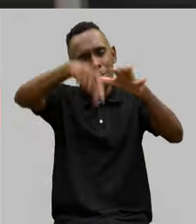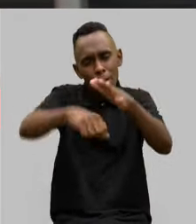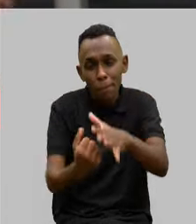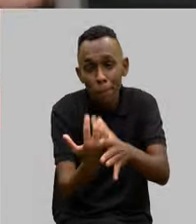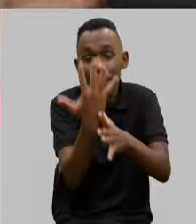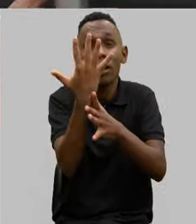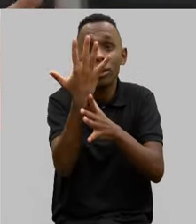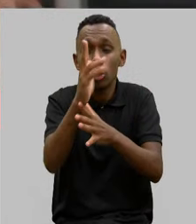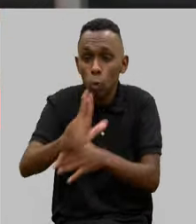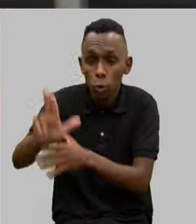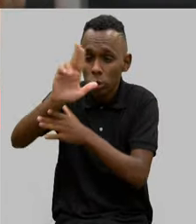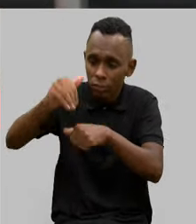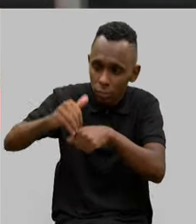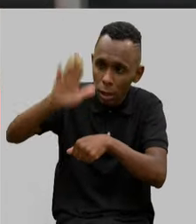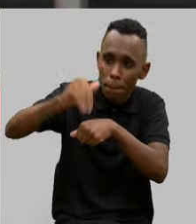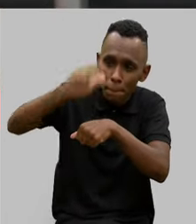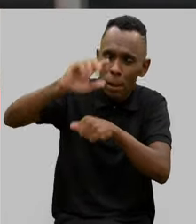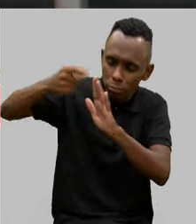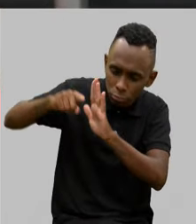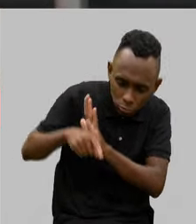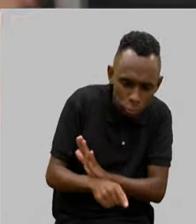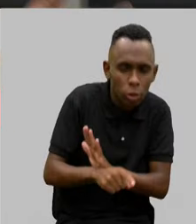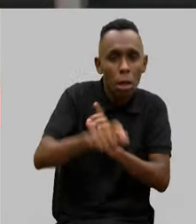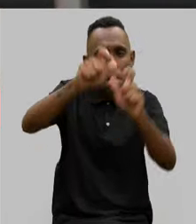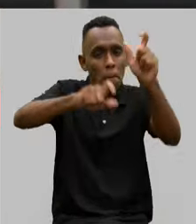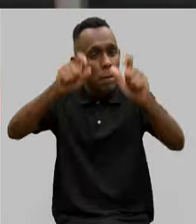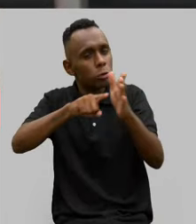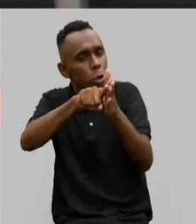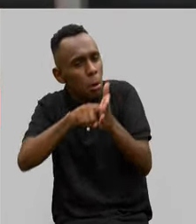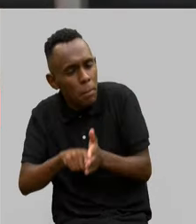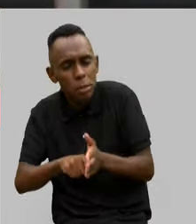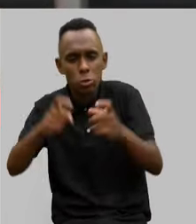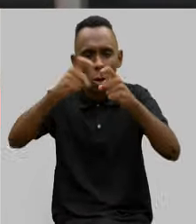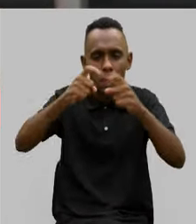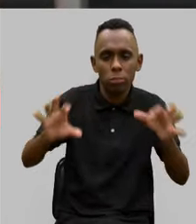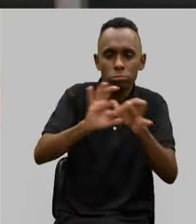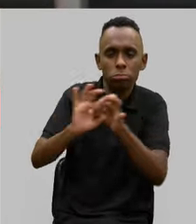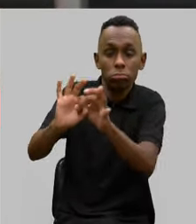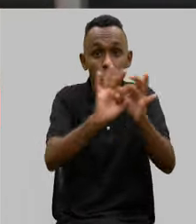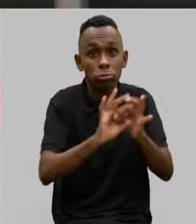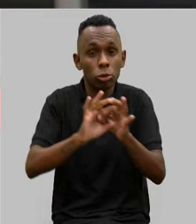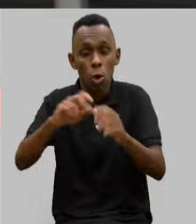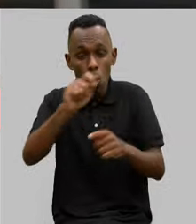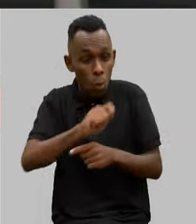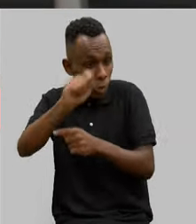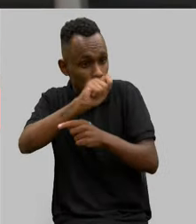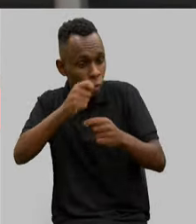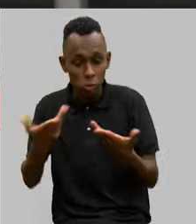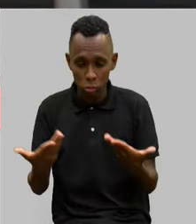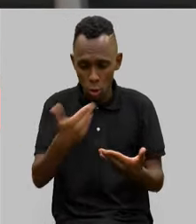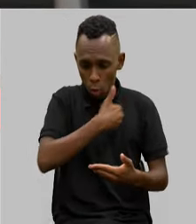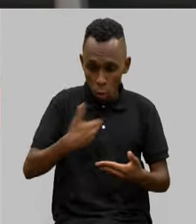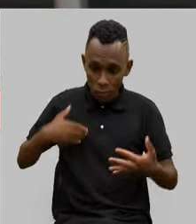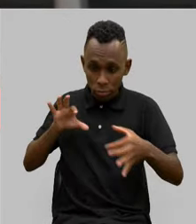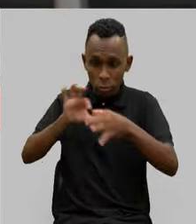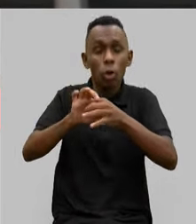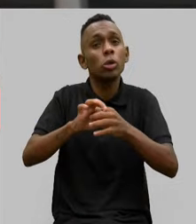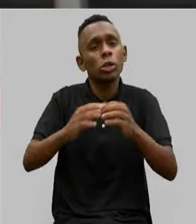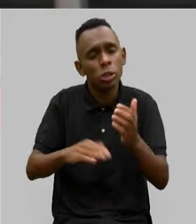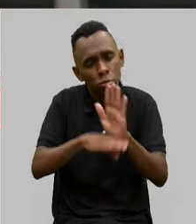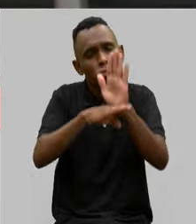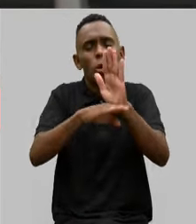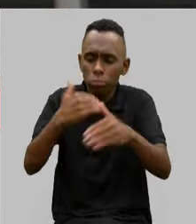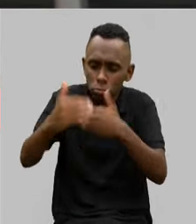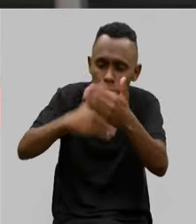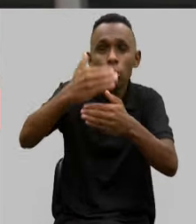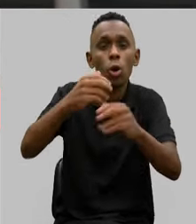universidade cada vez vai se aprofundando os pesquisadores e médicos se conect associações sem o governo já dão conta com ajuda vão Decolar